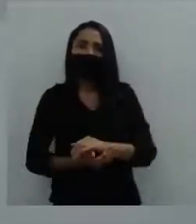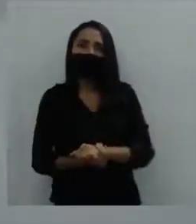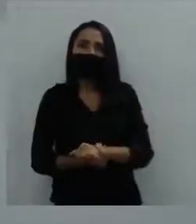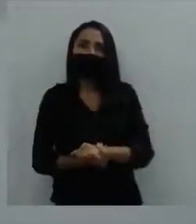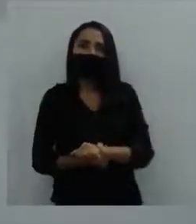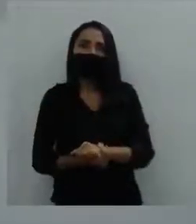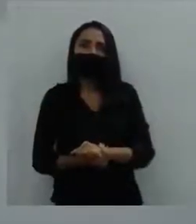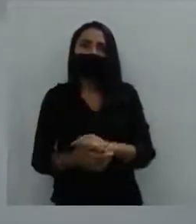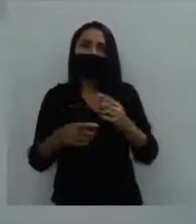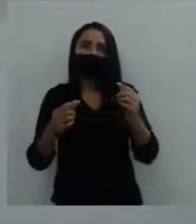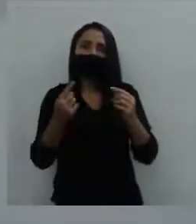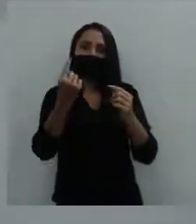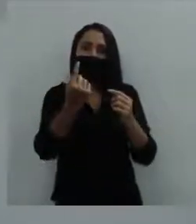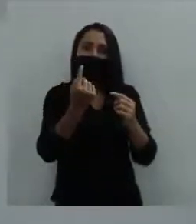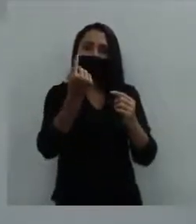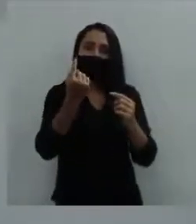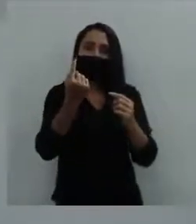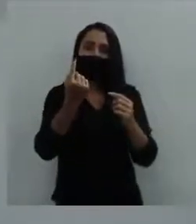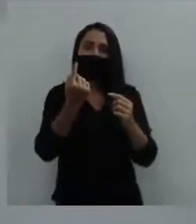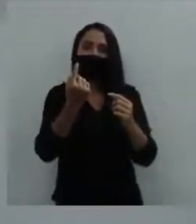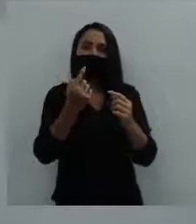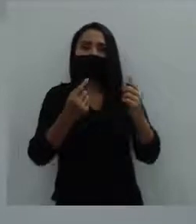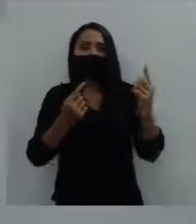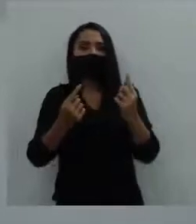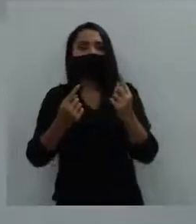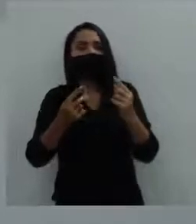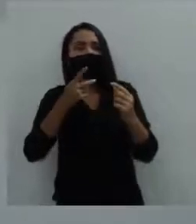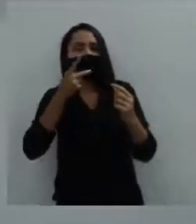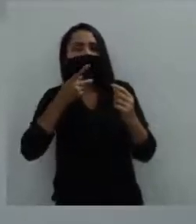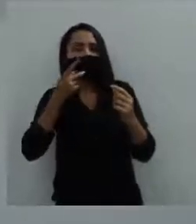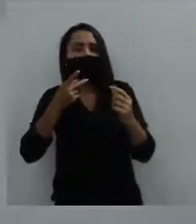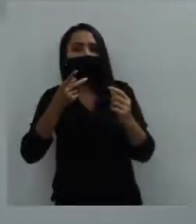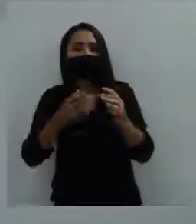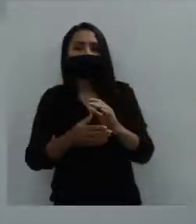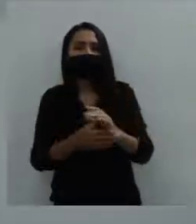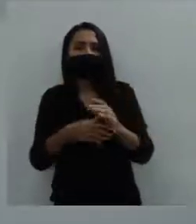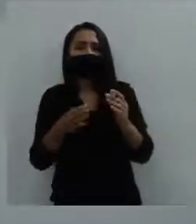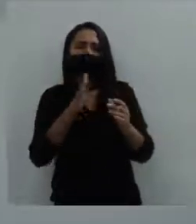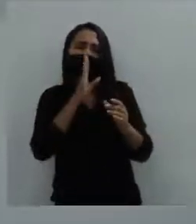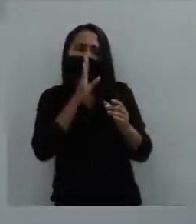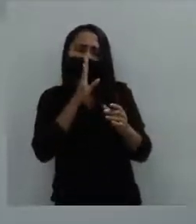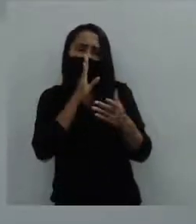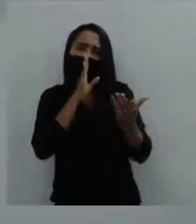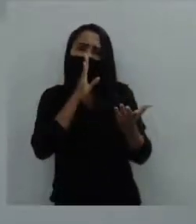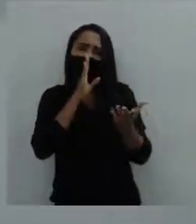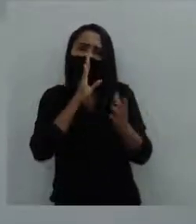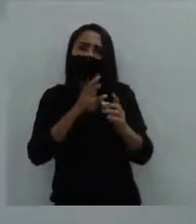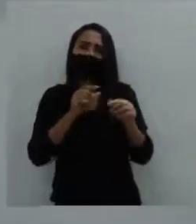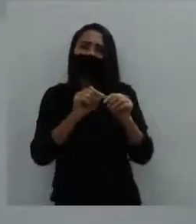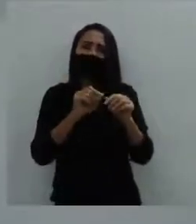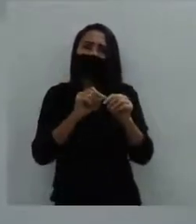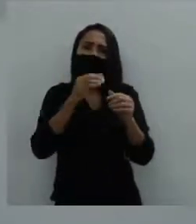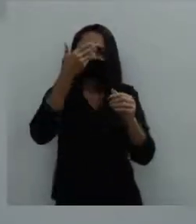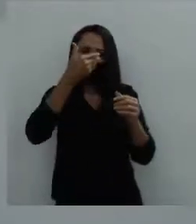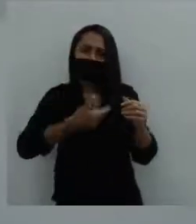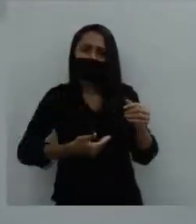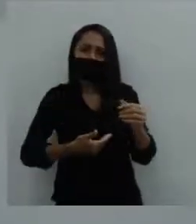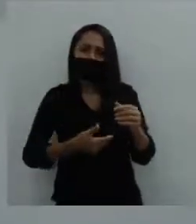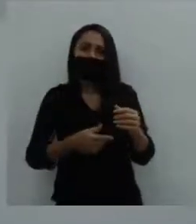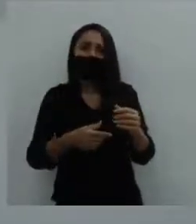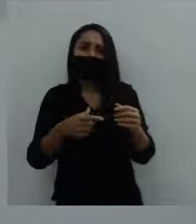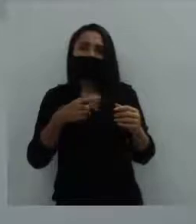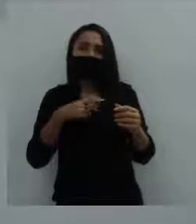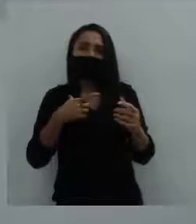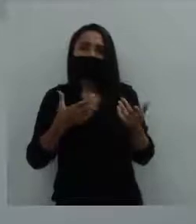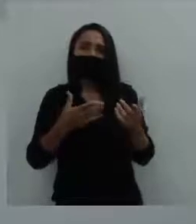aparece na história, de cabeça grande, ele diz: cale-se, senhora, faze como eu, que tenho cabeça, que